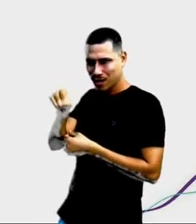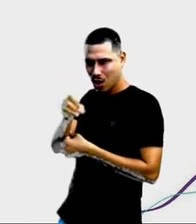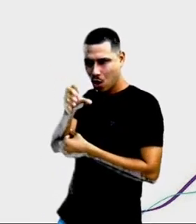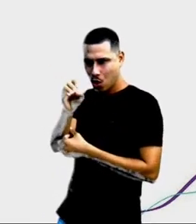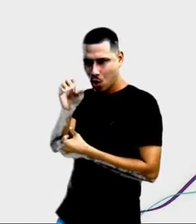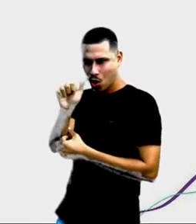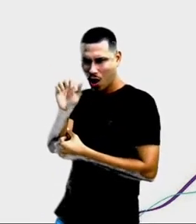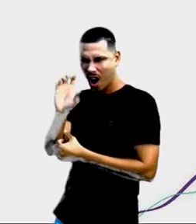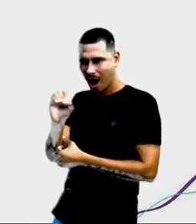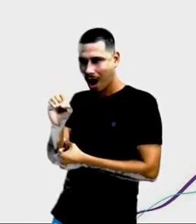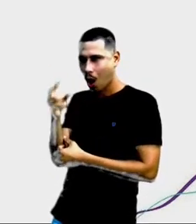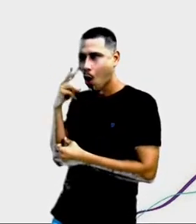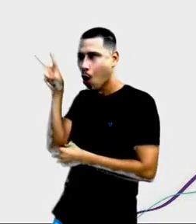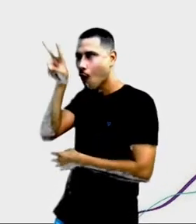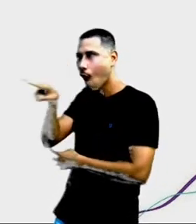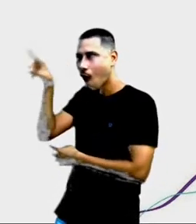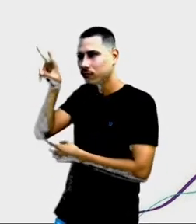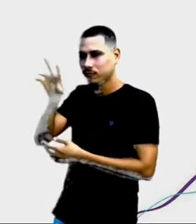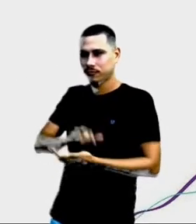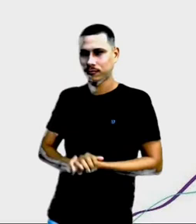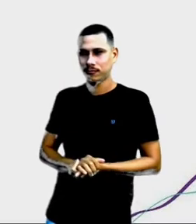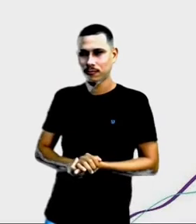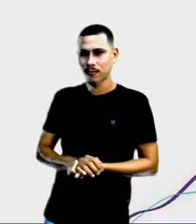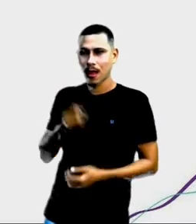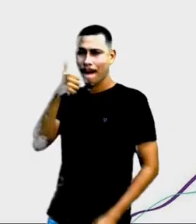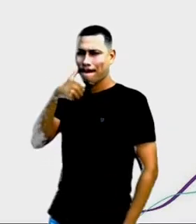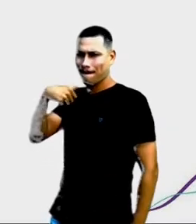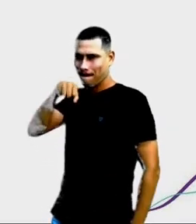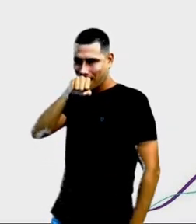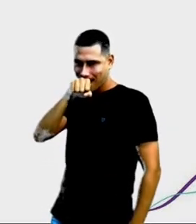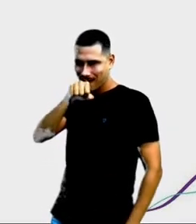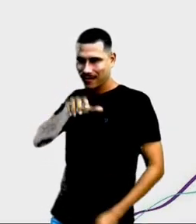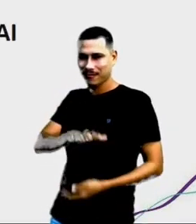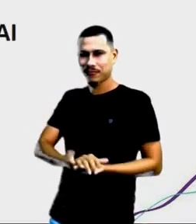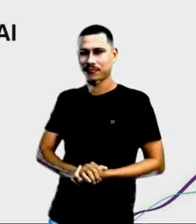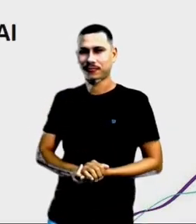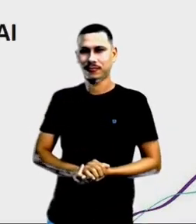João. Essa é a mãe do João.